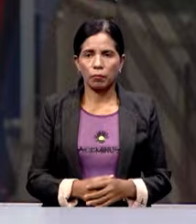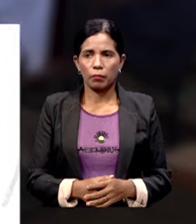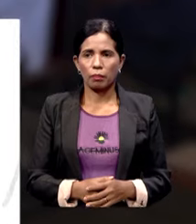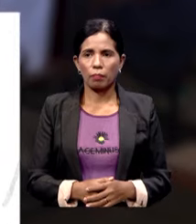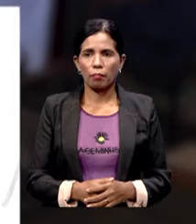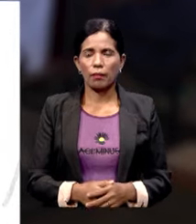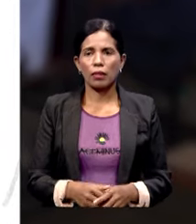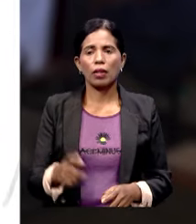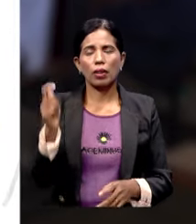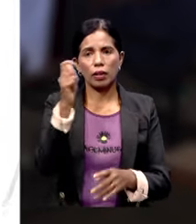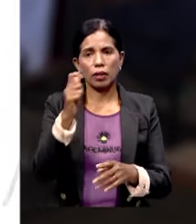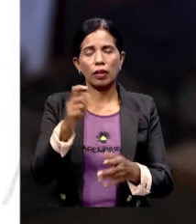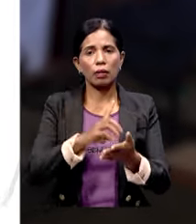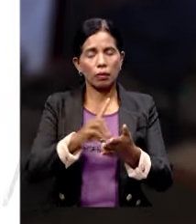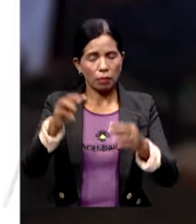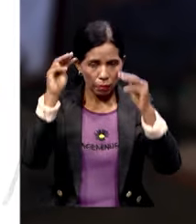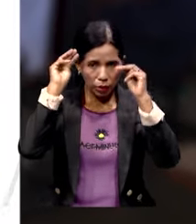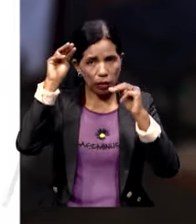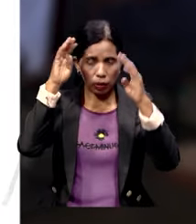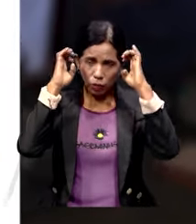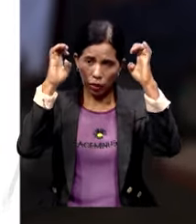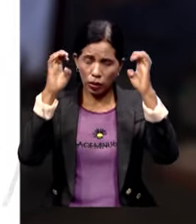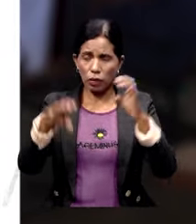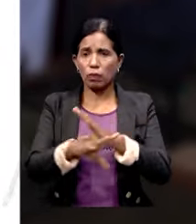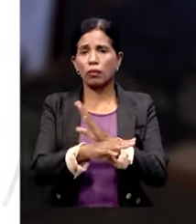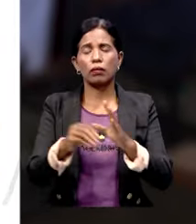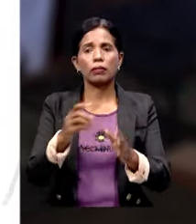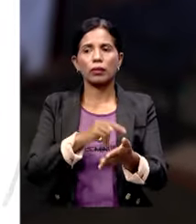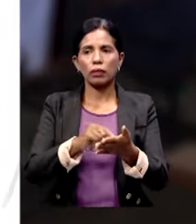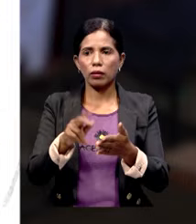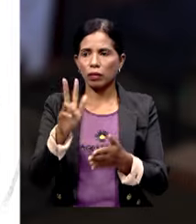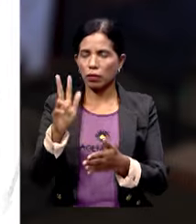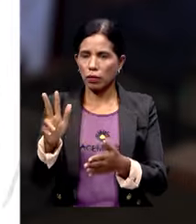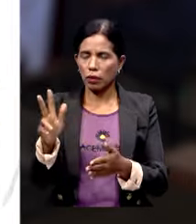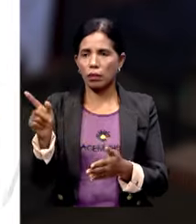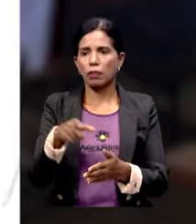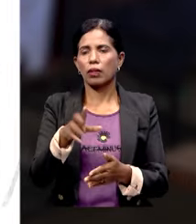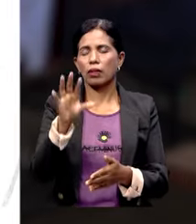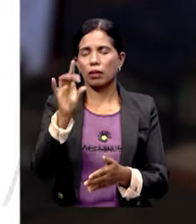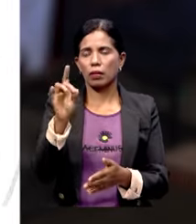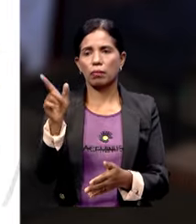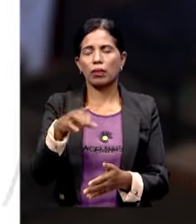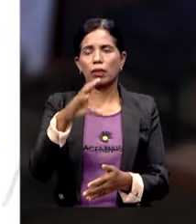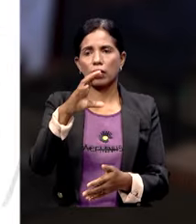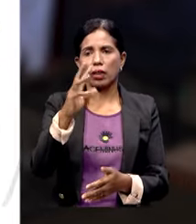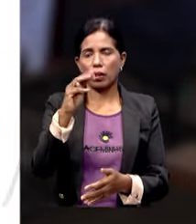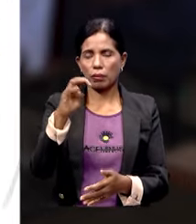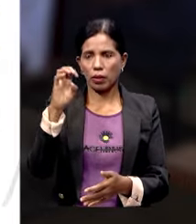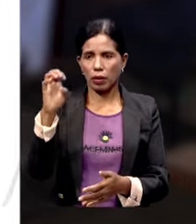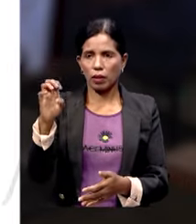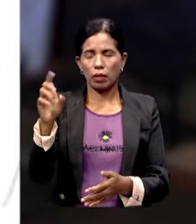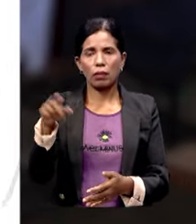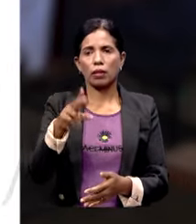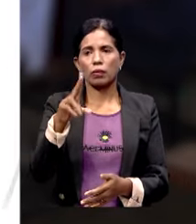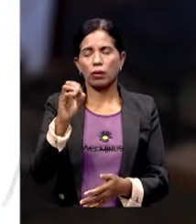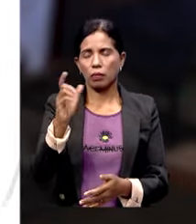E a terça, o Ministério da Educação recebeu despaço o número tolo para o alo, para o CME, para o Rua Rua